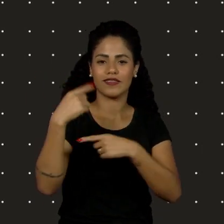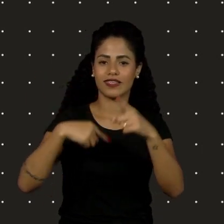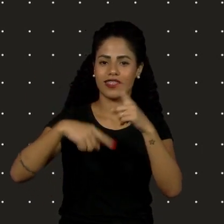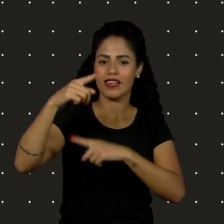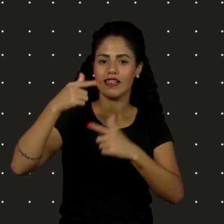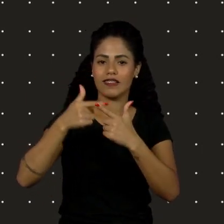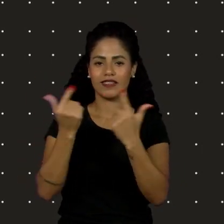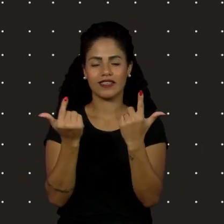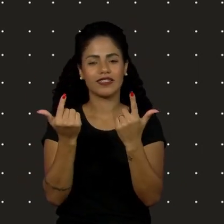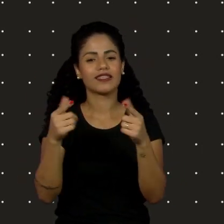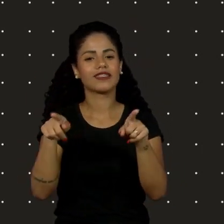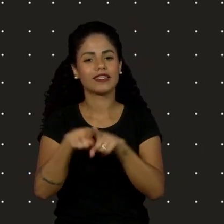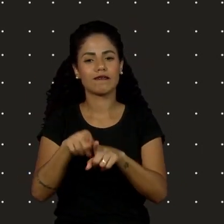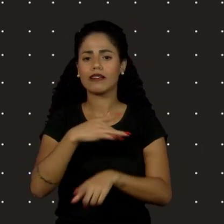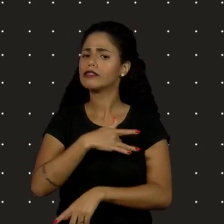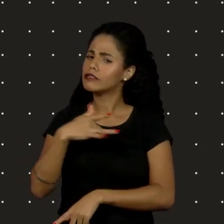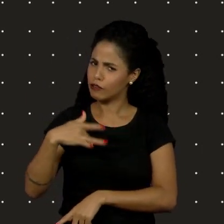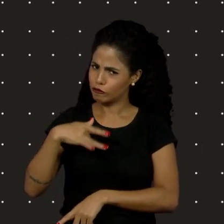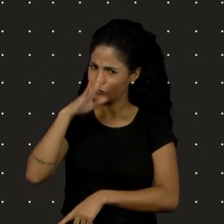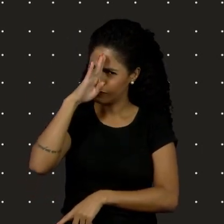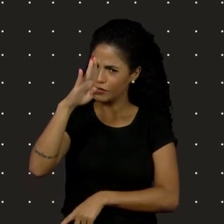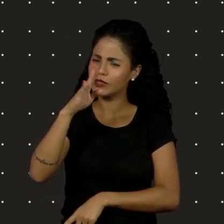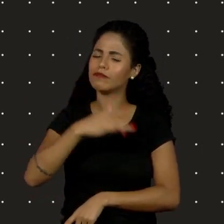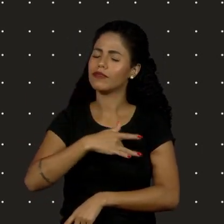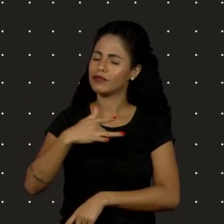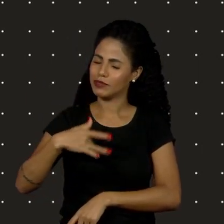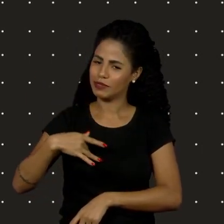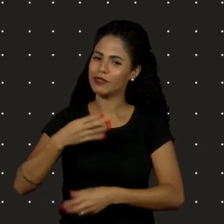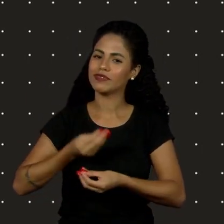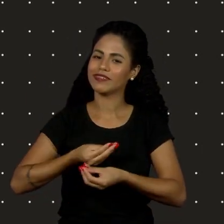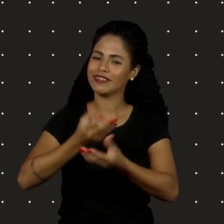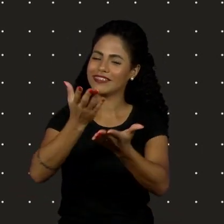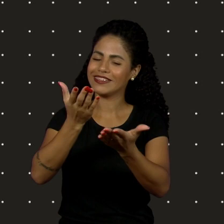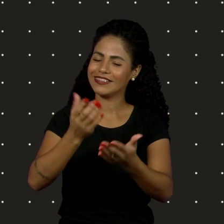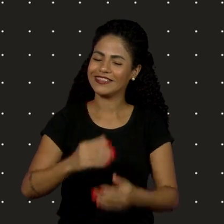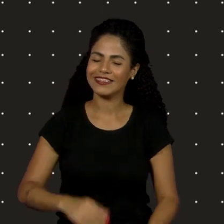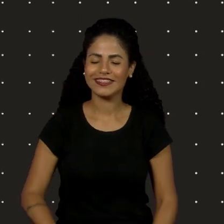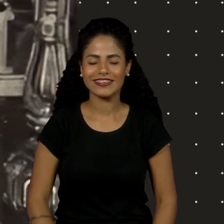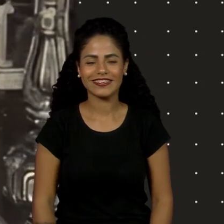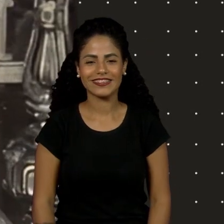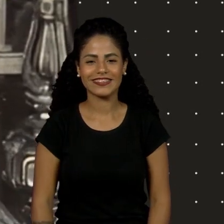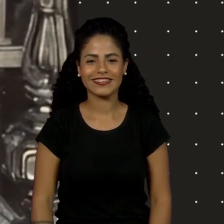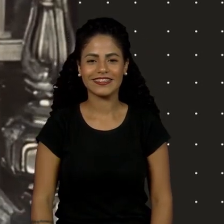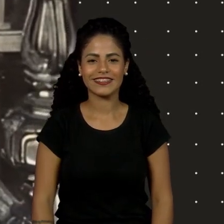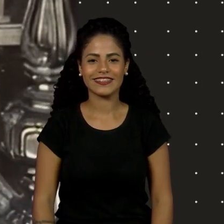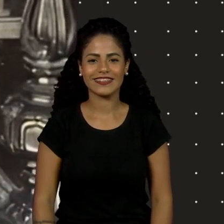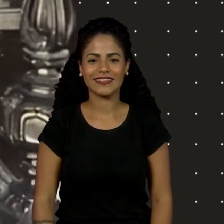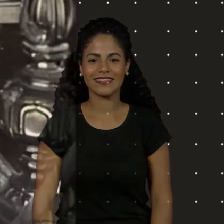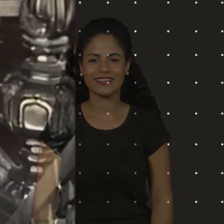sorte. Saúde. Saúde, mais importante.